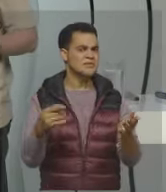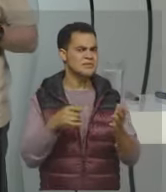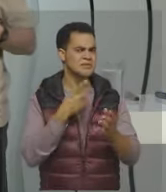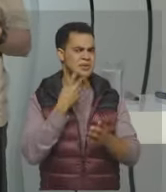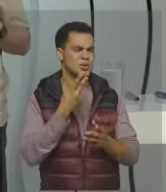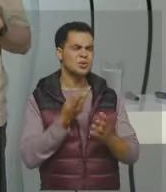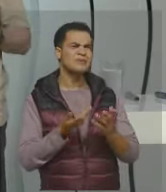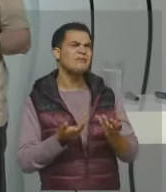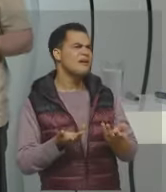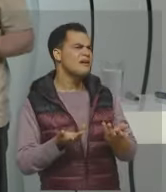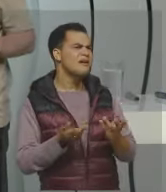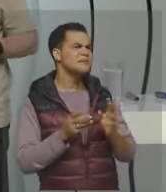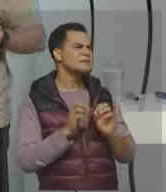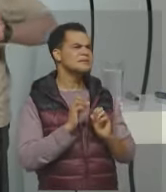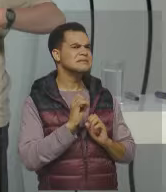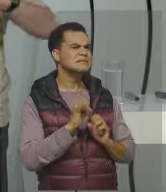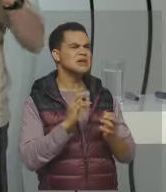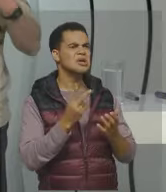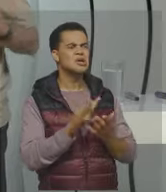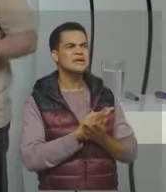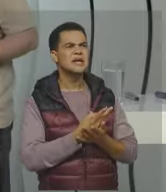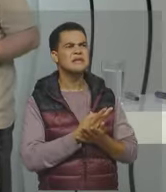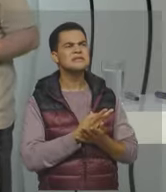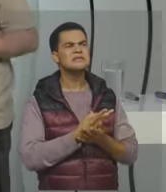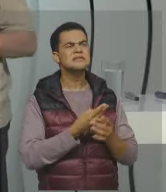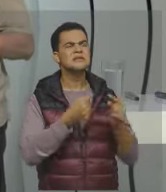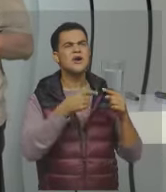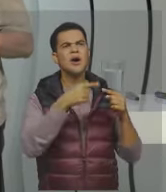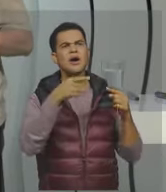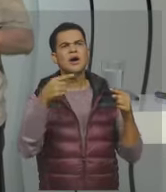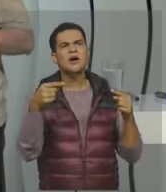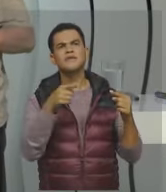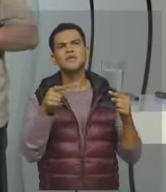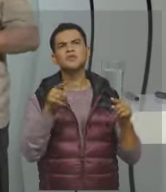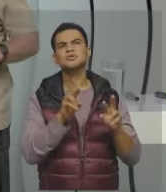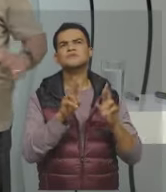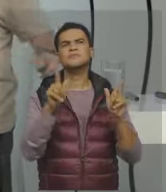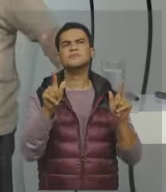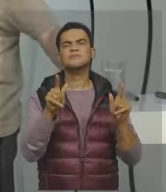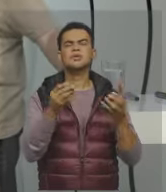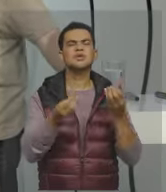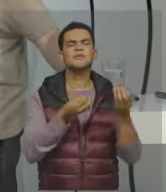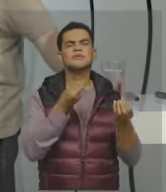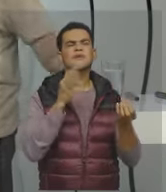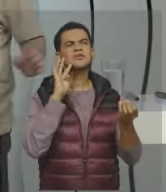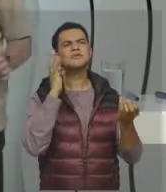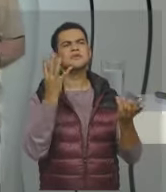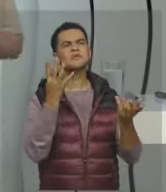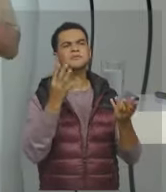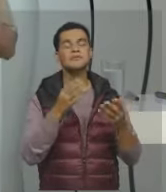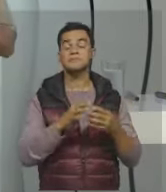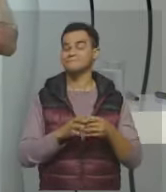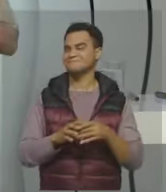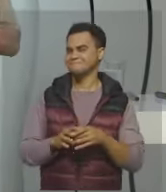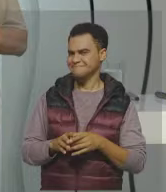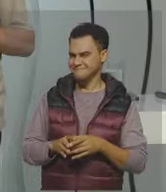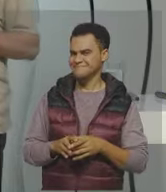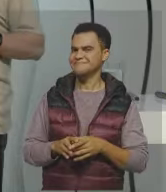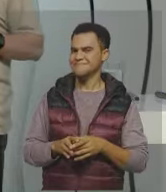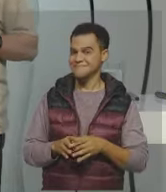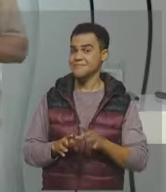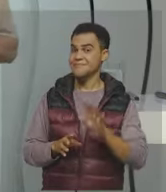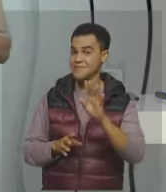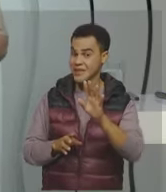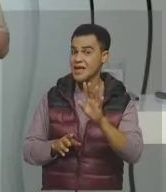das resistências dos dois caminhos fossem diferentes? Como é que eu resolveria isso? Aí, turma, vocês